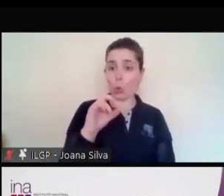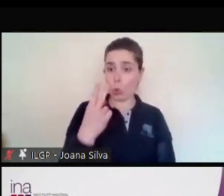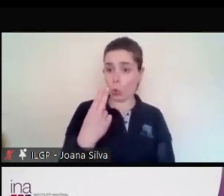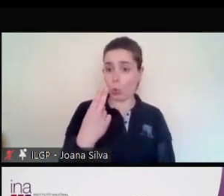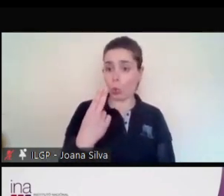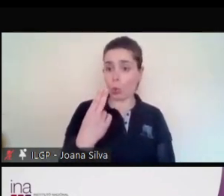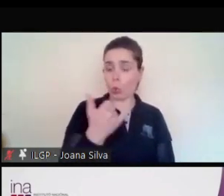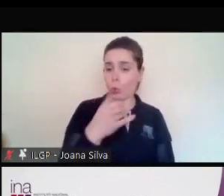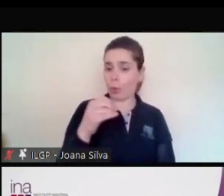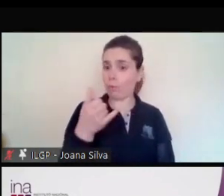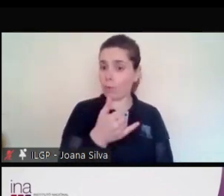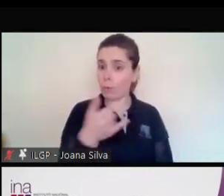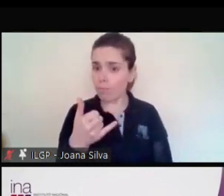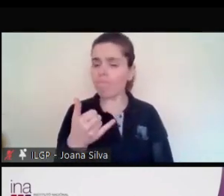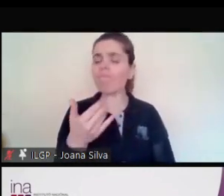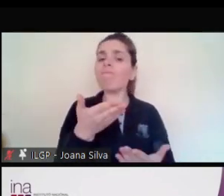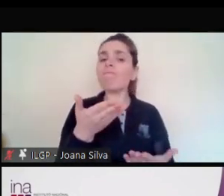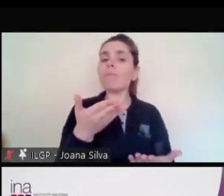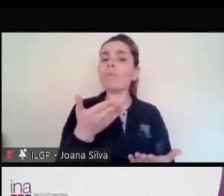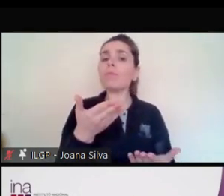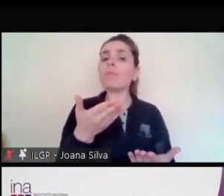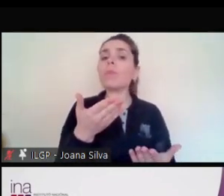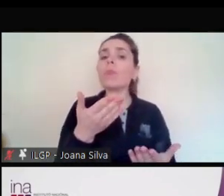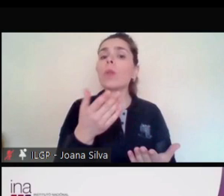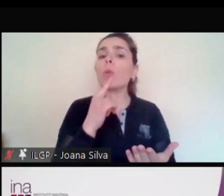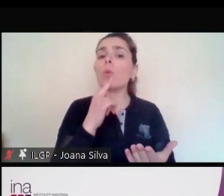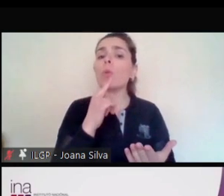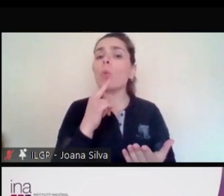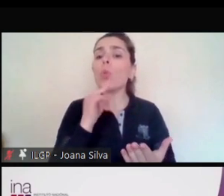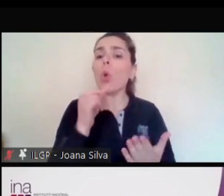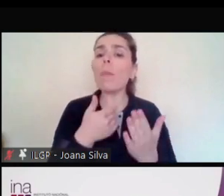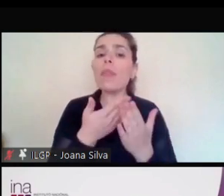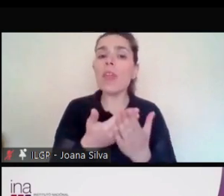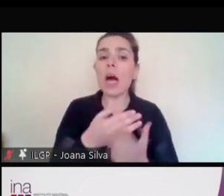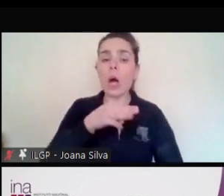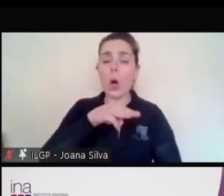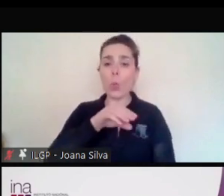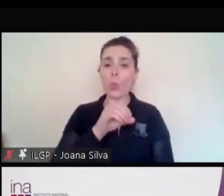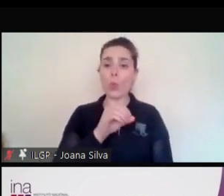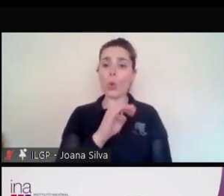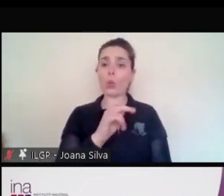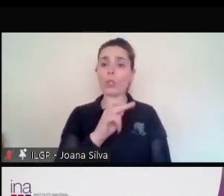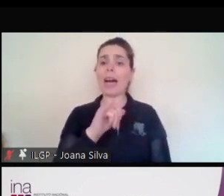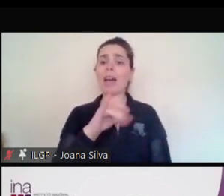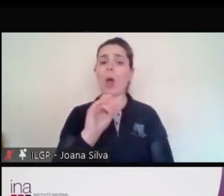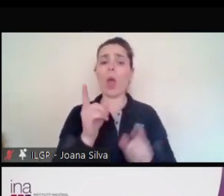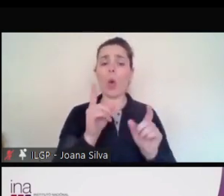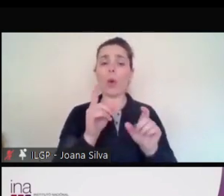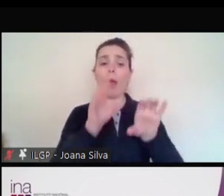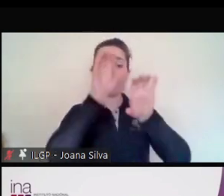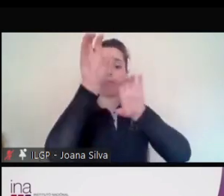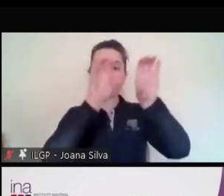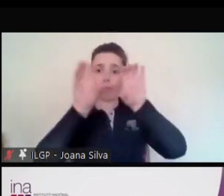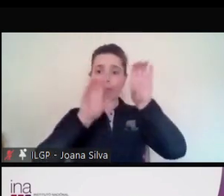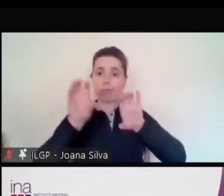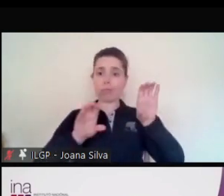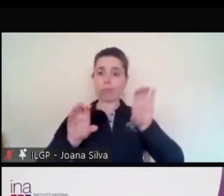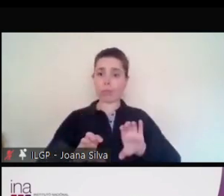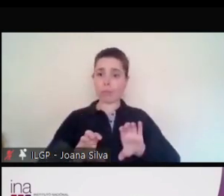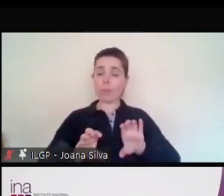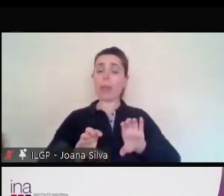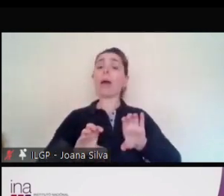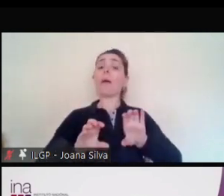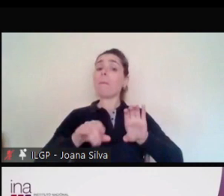ano, uma coisa que a gente chamou de, muito resumidamente, de mosaico, que não é mais do que um conjunto de peças, daí o nome mosaico, mas que na verdade é um